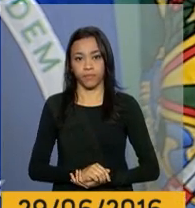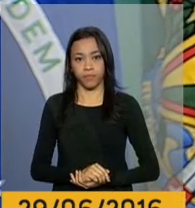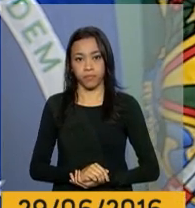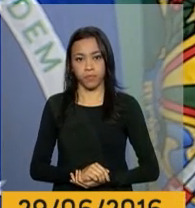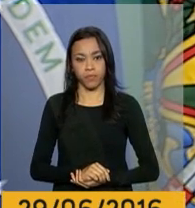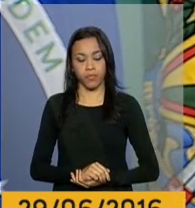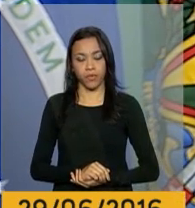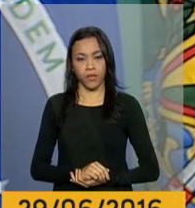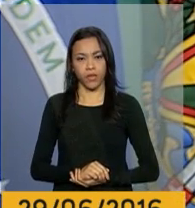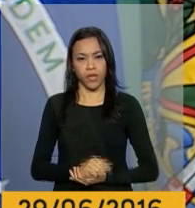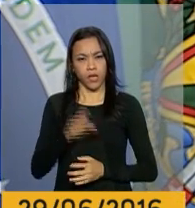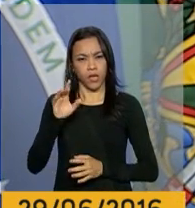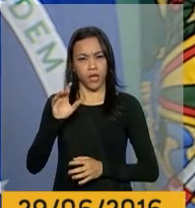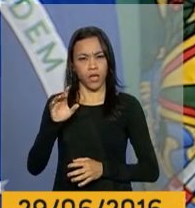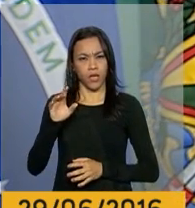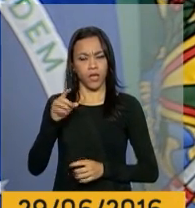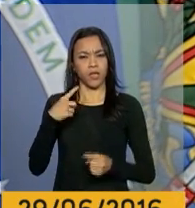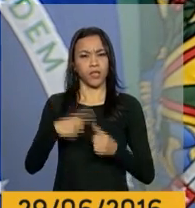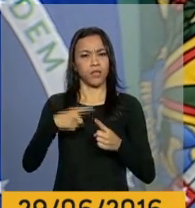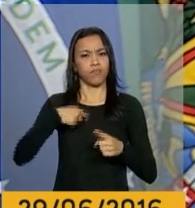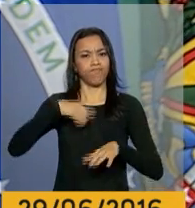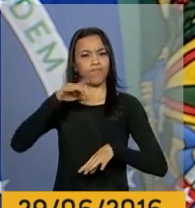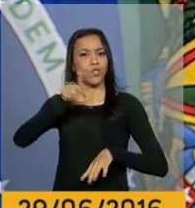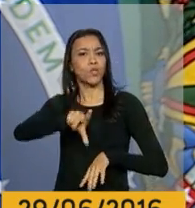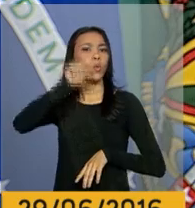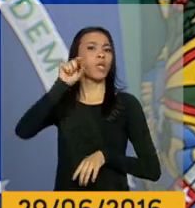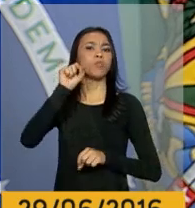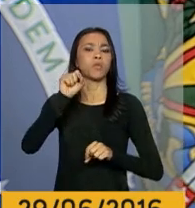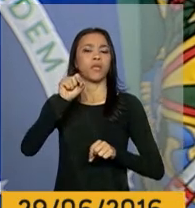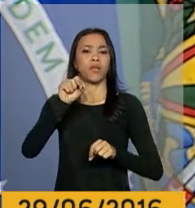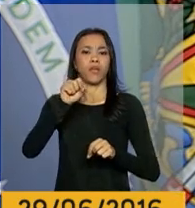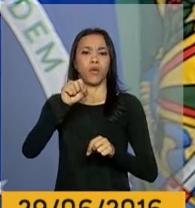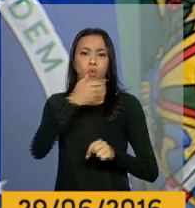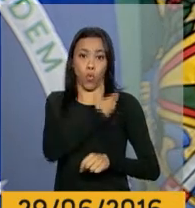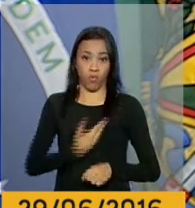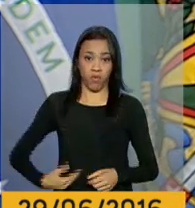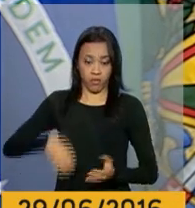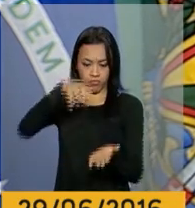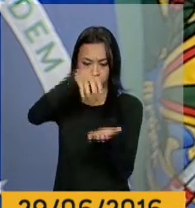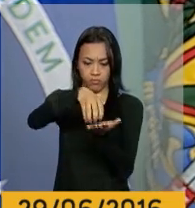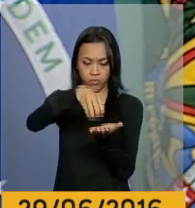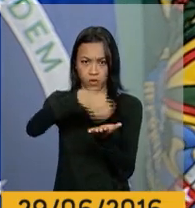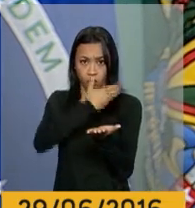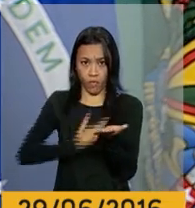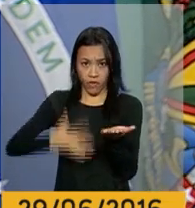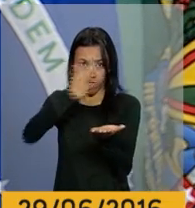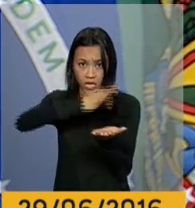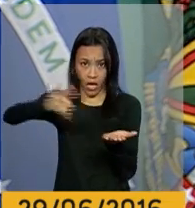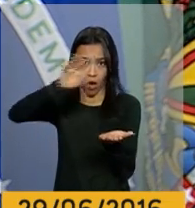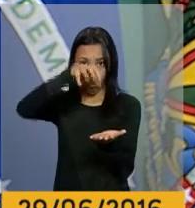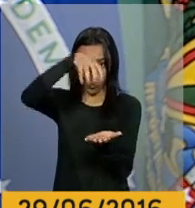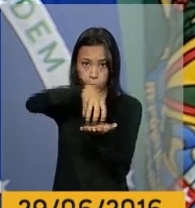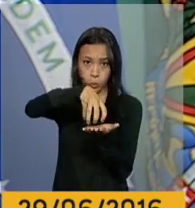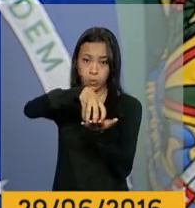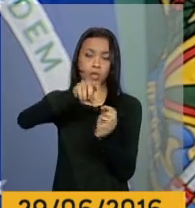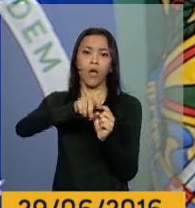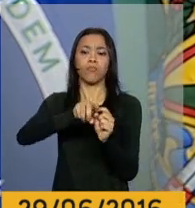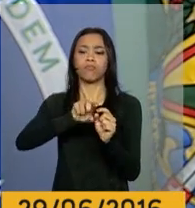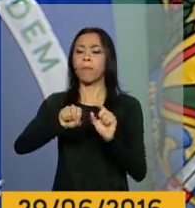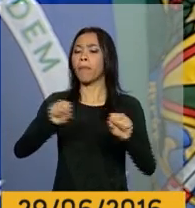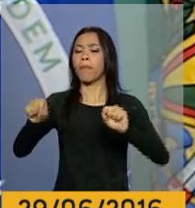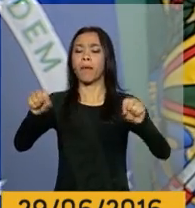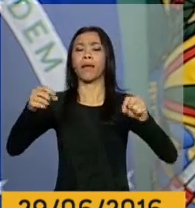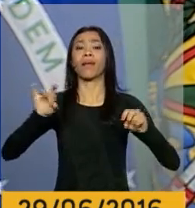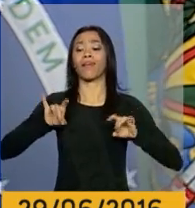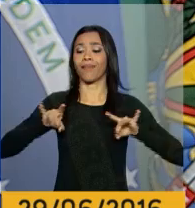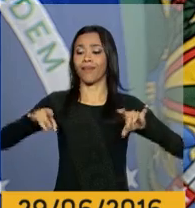fizemos a opção de descentralizar o governo, ou seja, cada ministério é